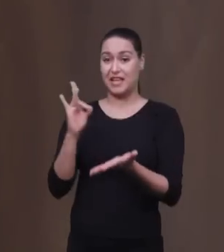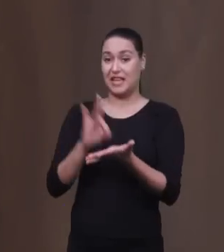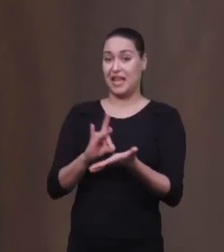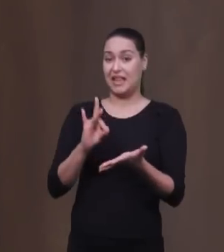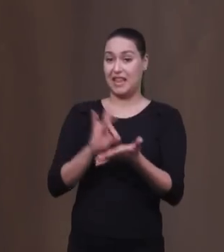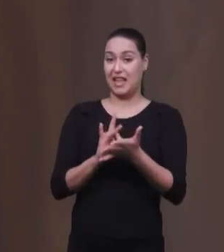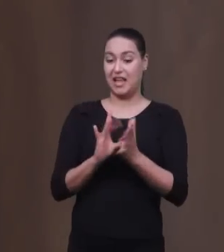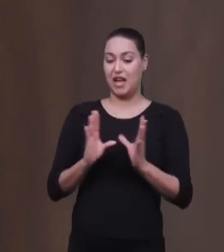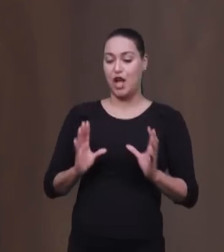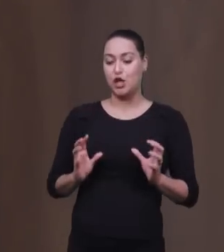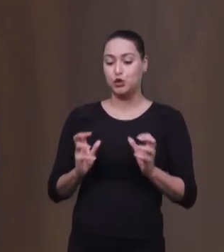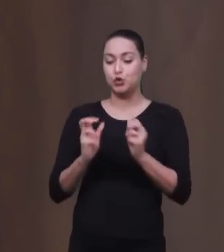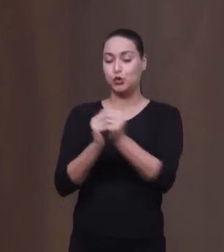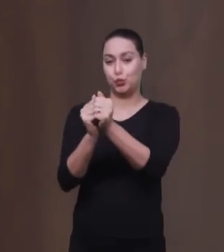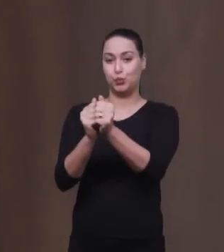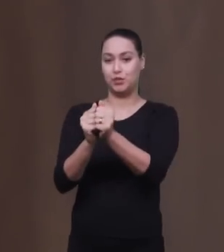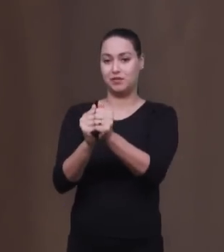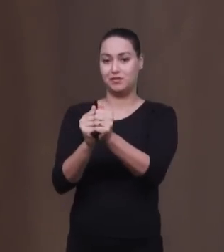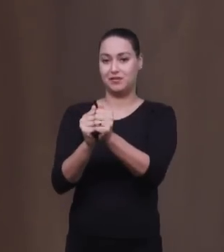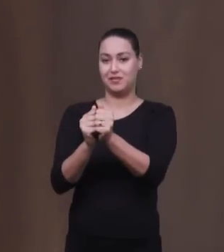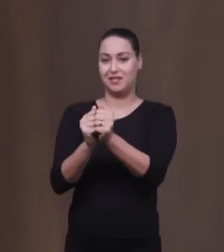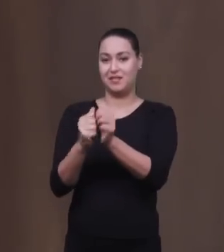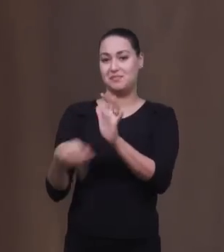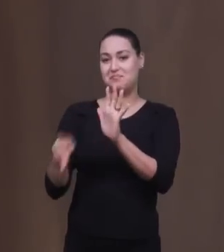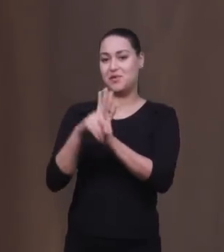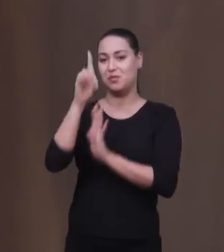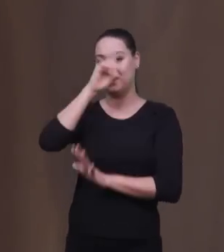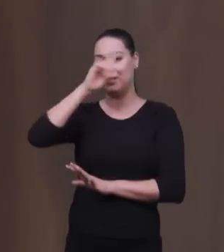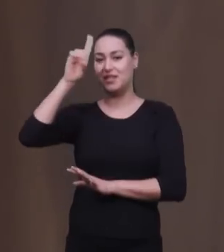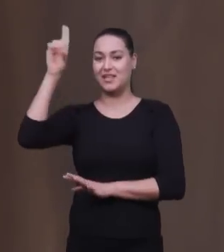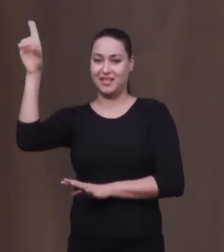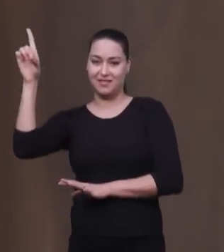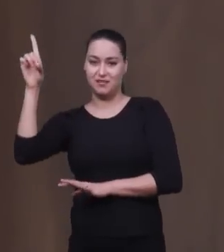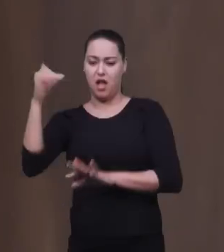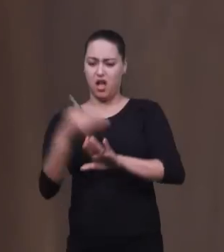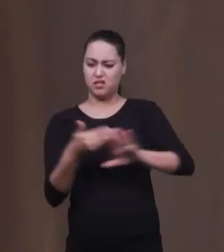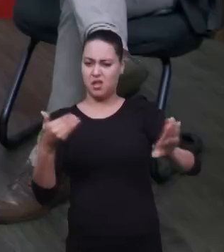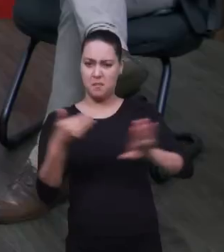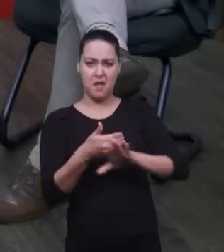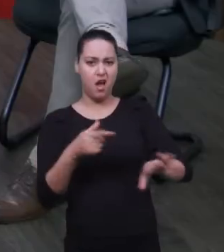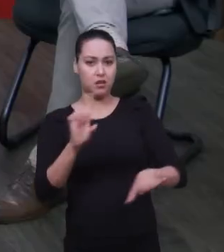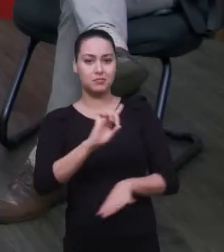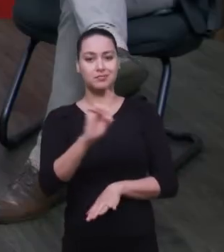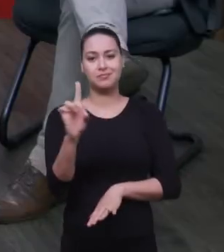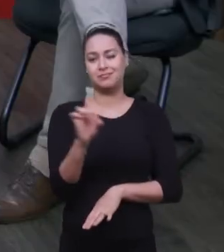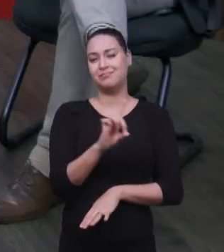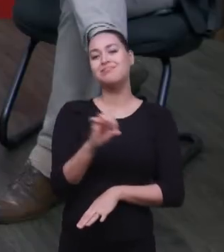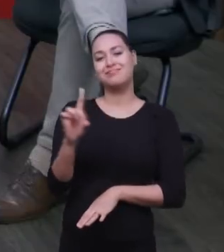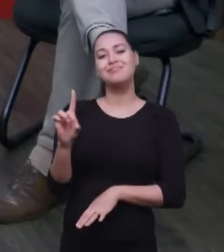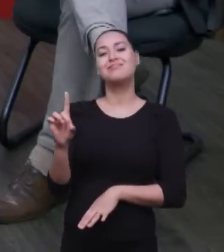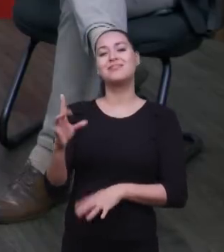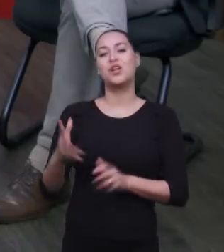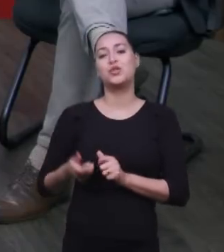dispersa. Porque ela não é racional, ela vem de Deus. Então, esse aspecto, quando você, por